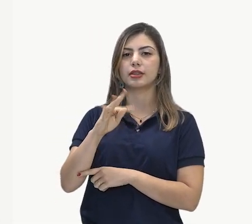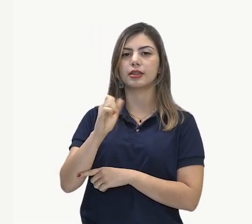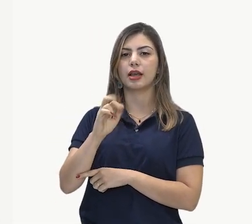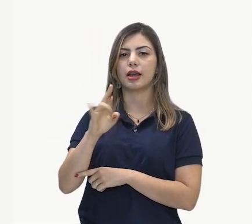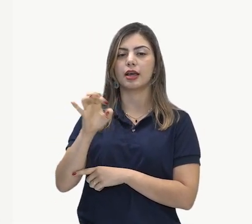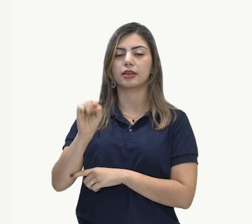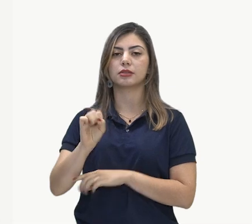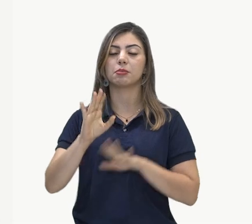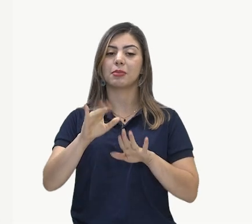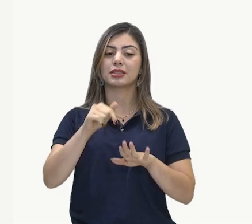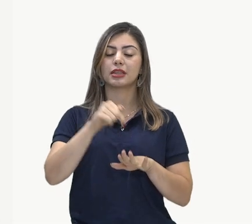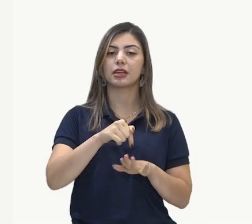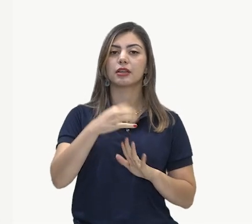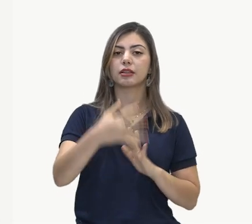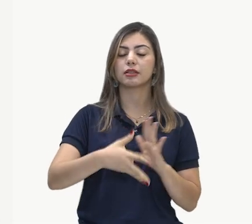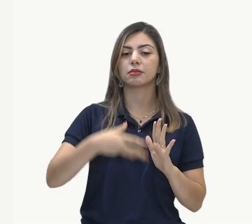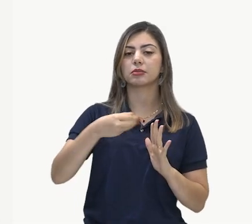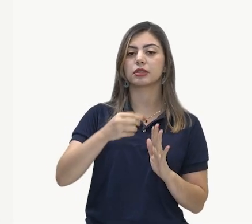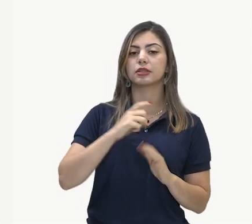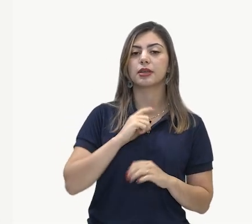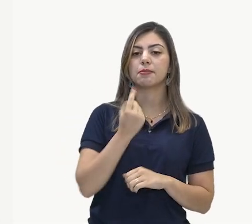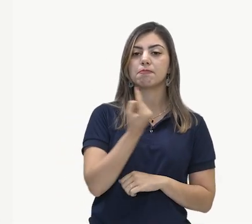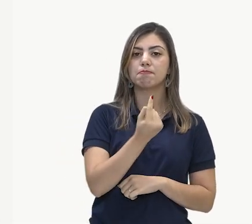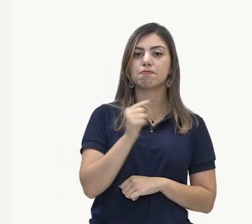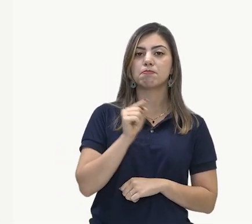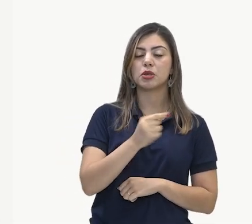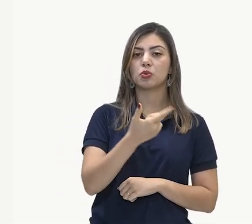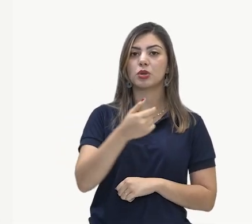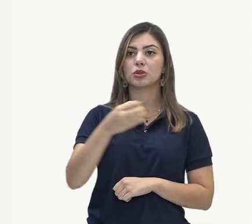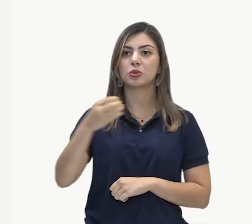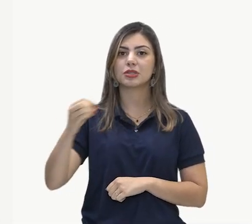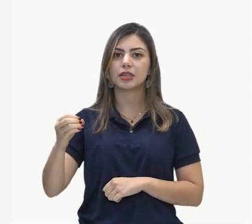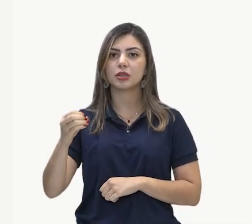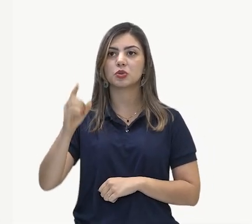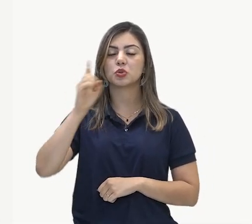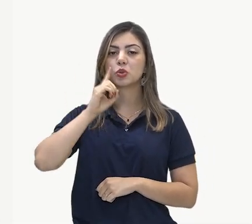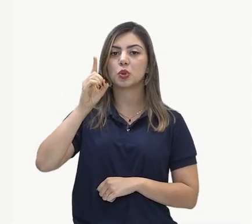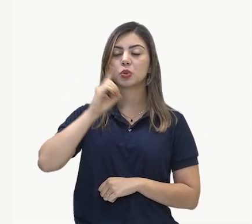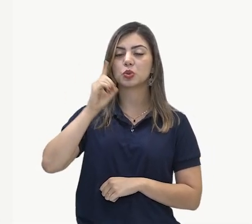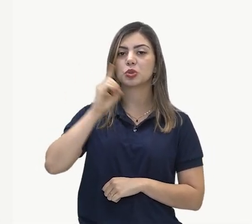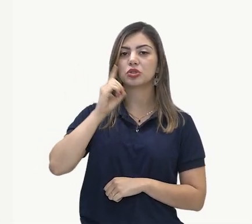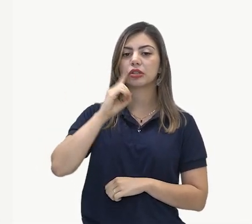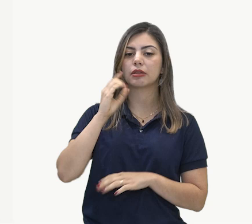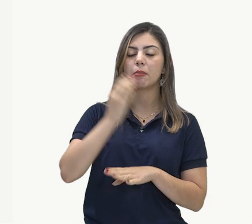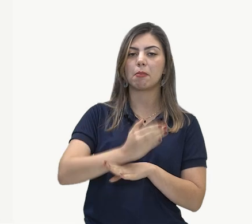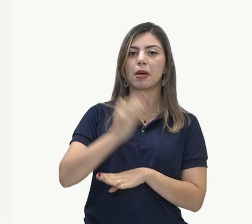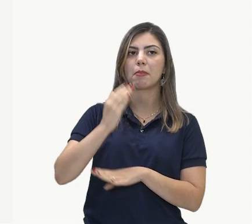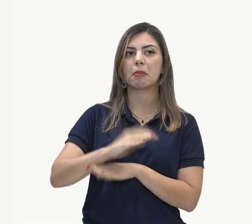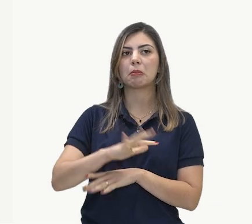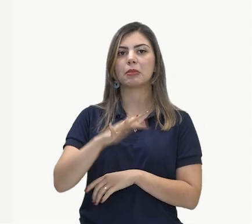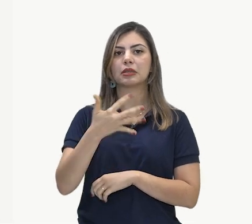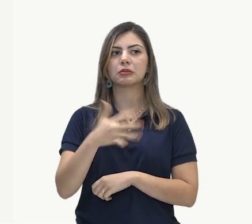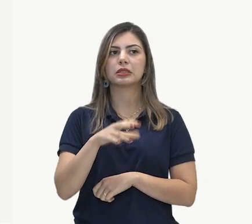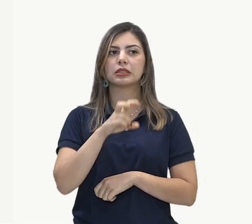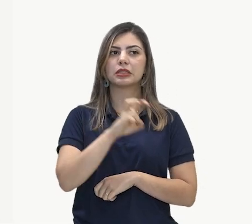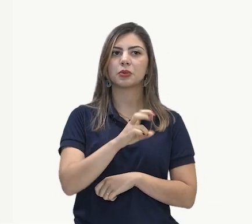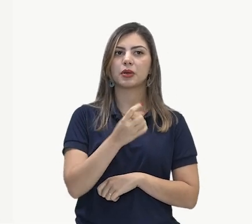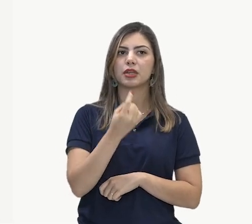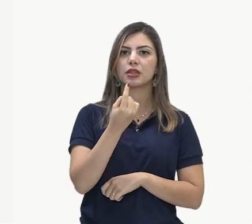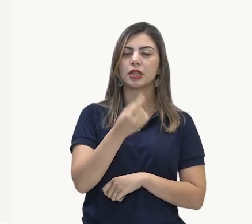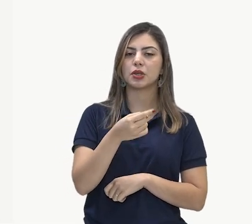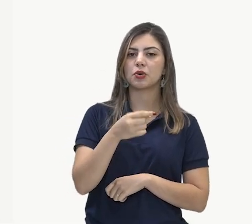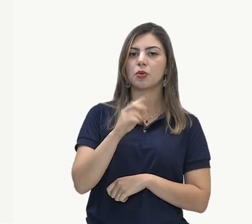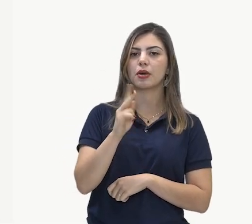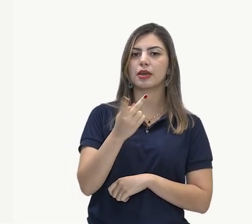de 1.200 hectares por dia, o que equivale a 51 hectares por hora